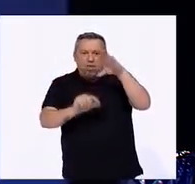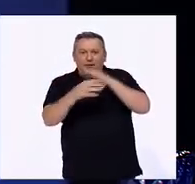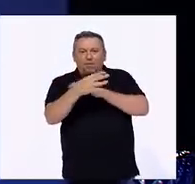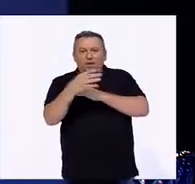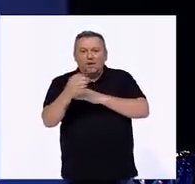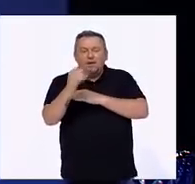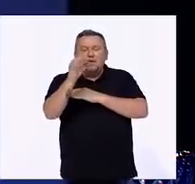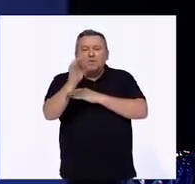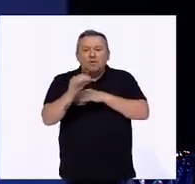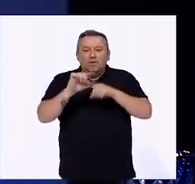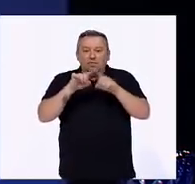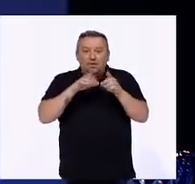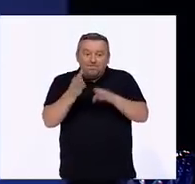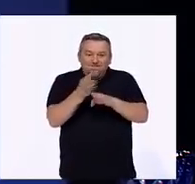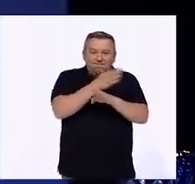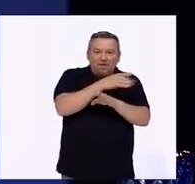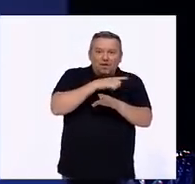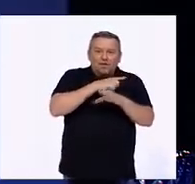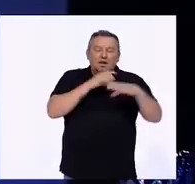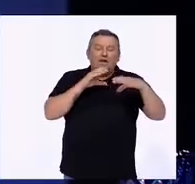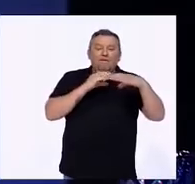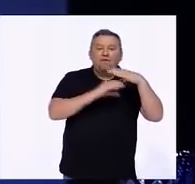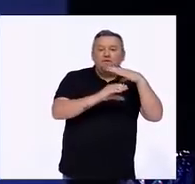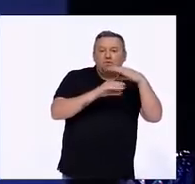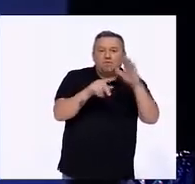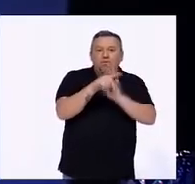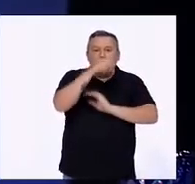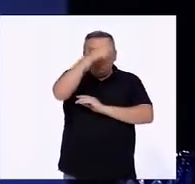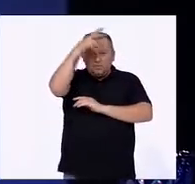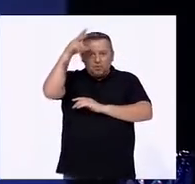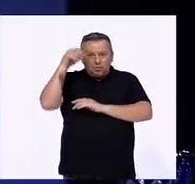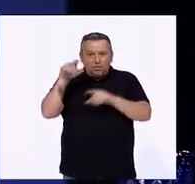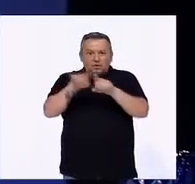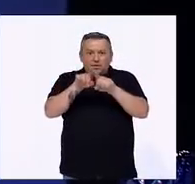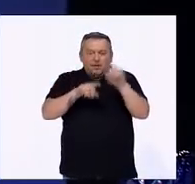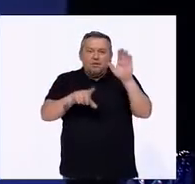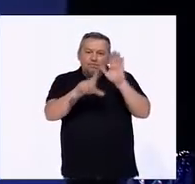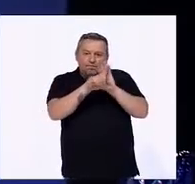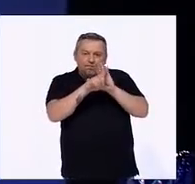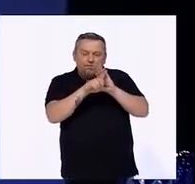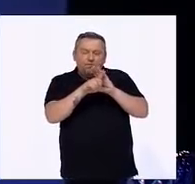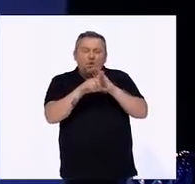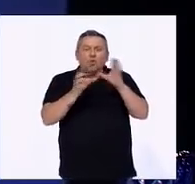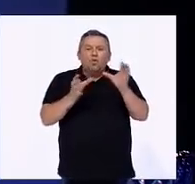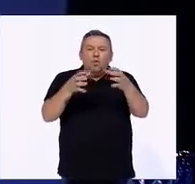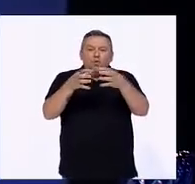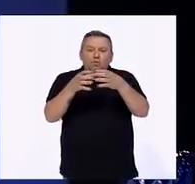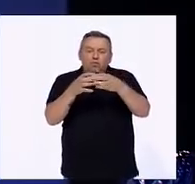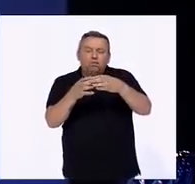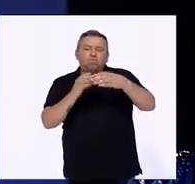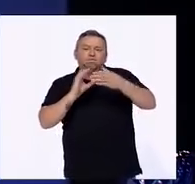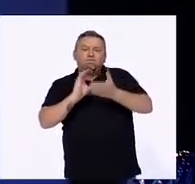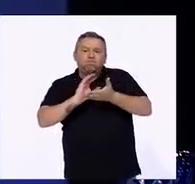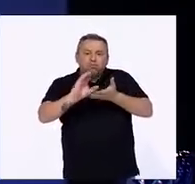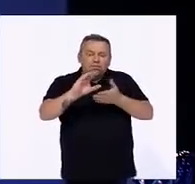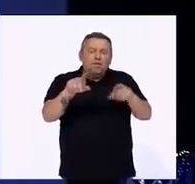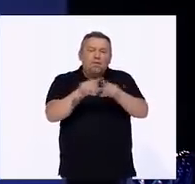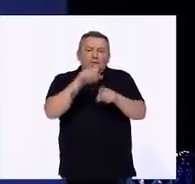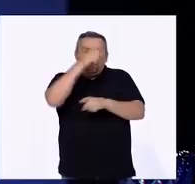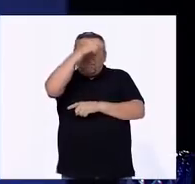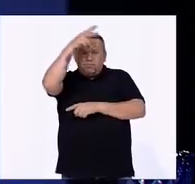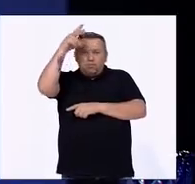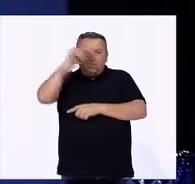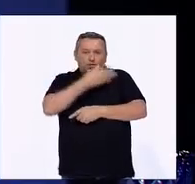conjunto de investimentos públicos, e a Emenda Constitucional 95 os proíbe, existe um conjunto de investimentos públicos que precisam acontecer para a